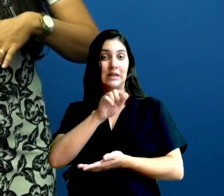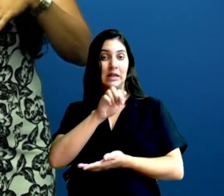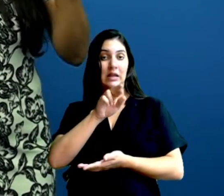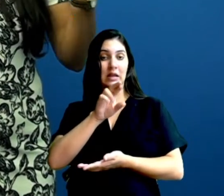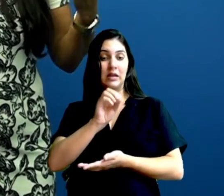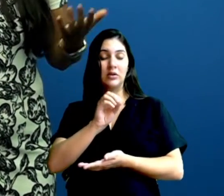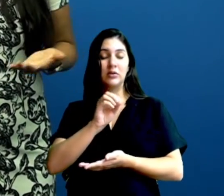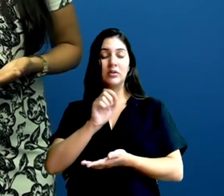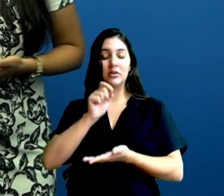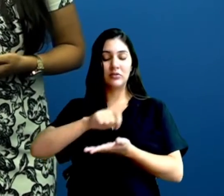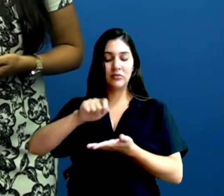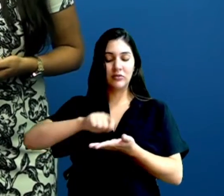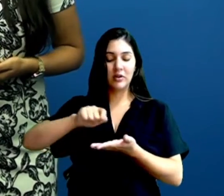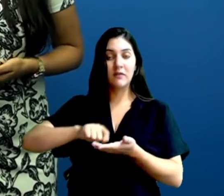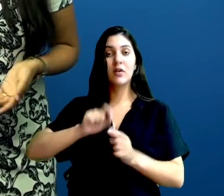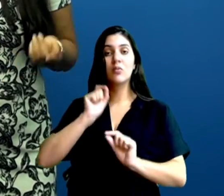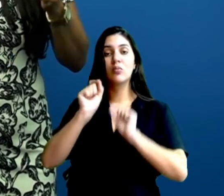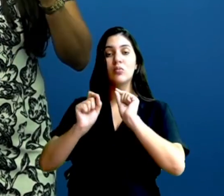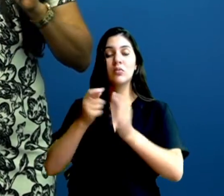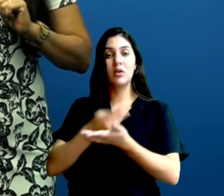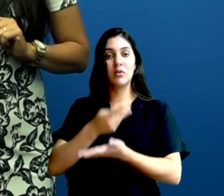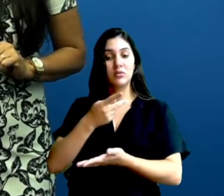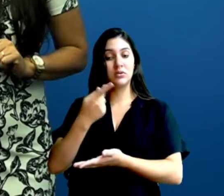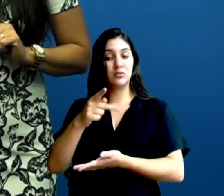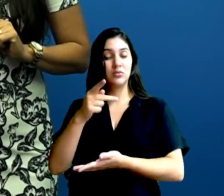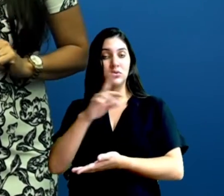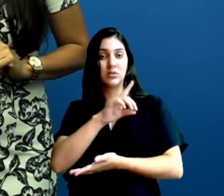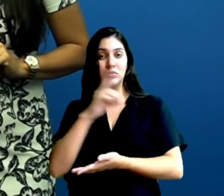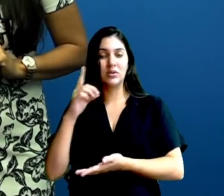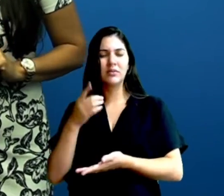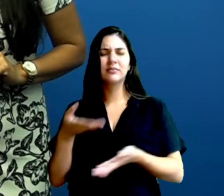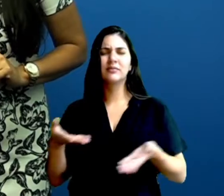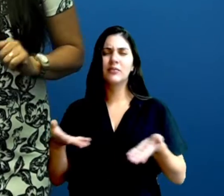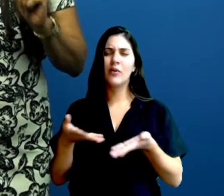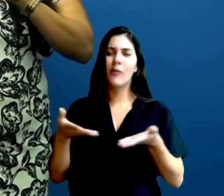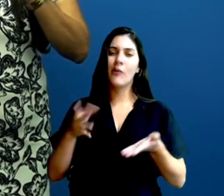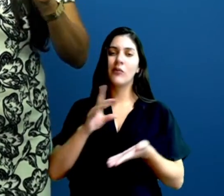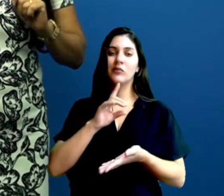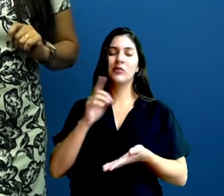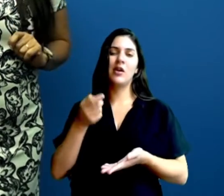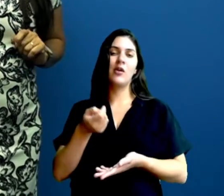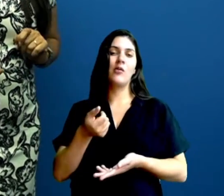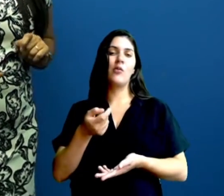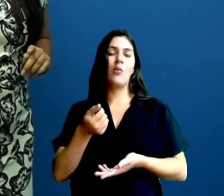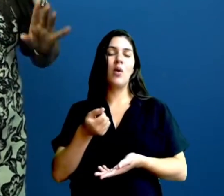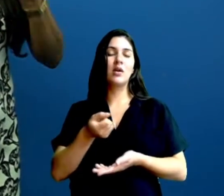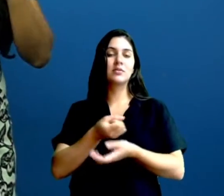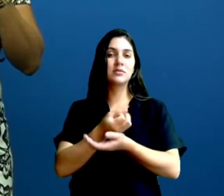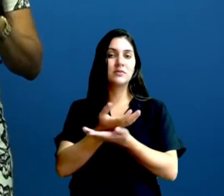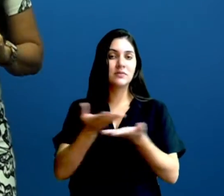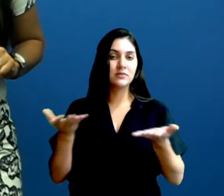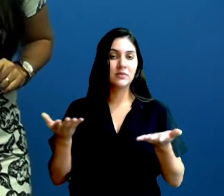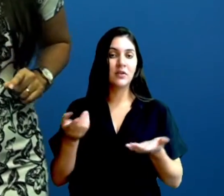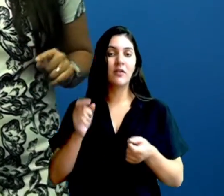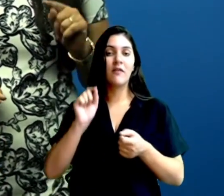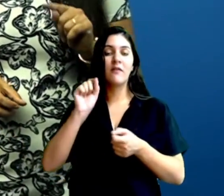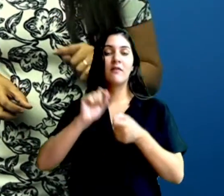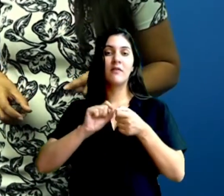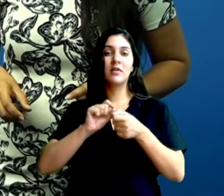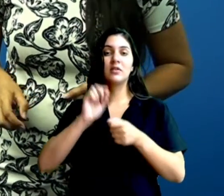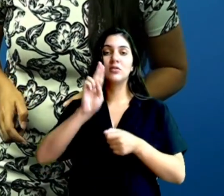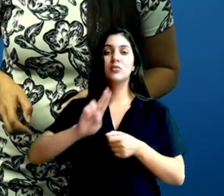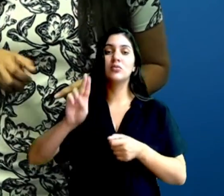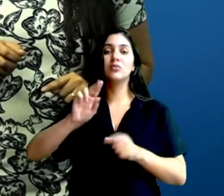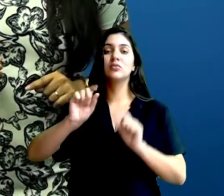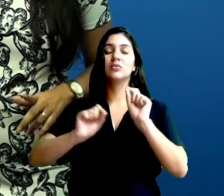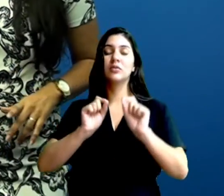Escrever aquilo que aconteceu no seu dia. Só que hoje em dia, quase todos vocês fazem uso aí do